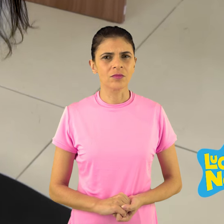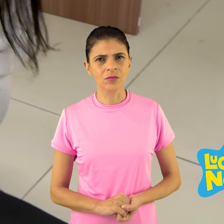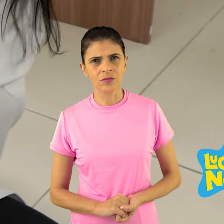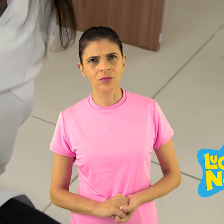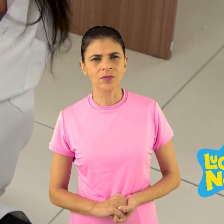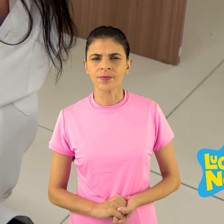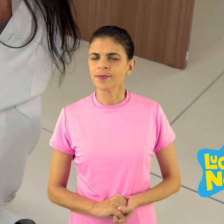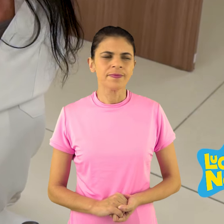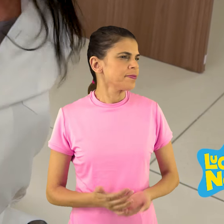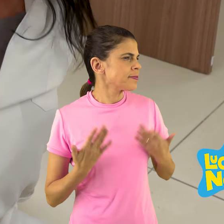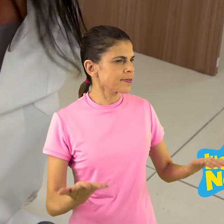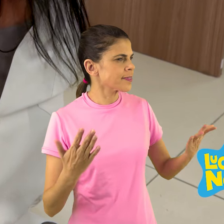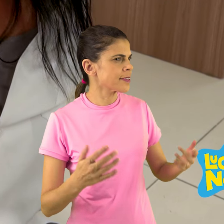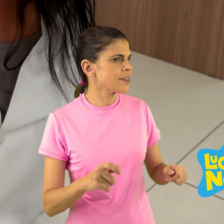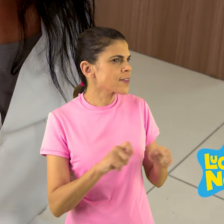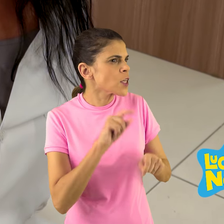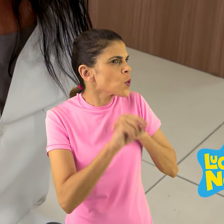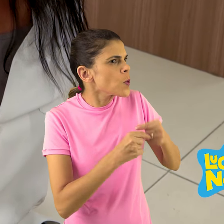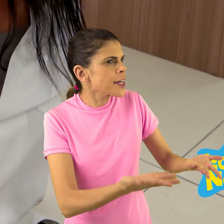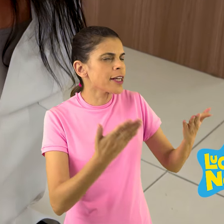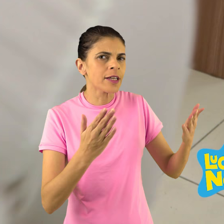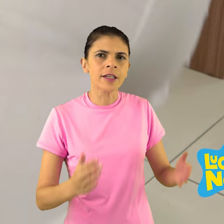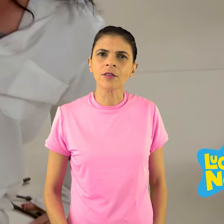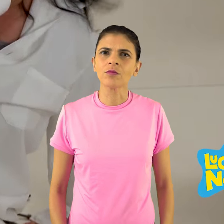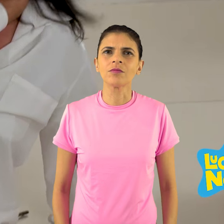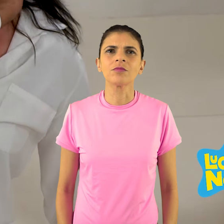O que que eles estão aprontando?